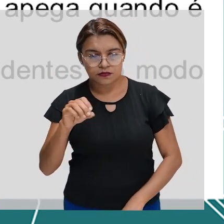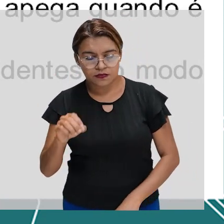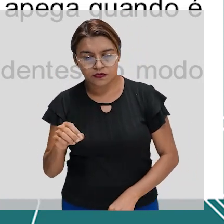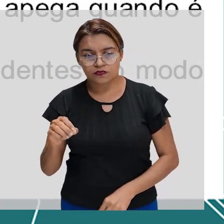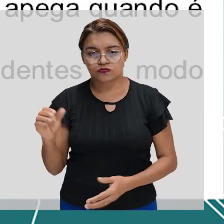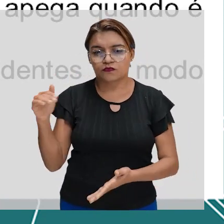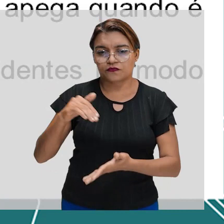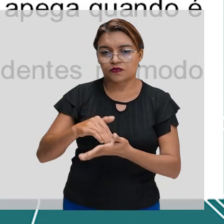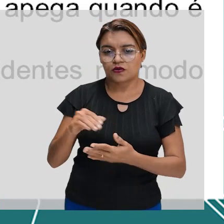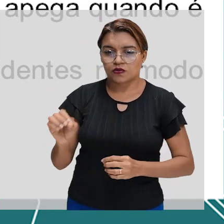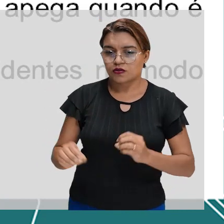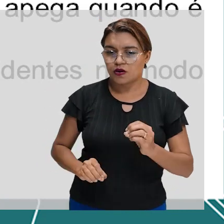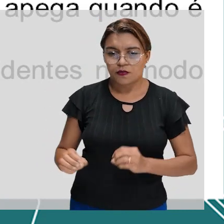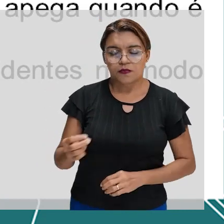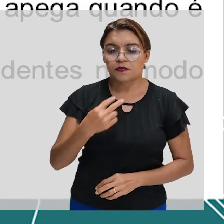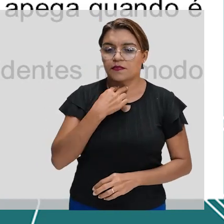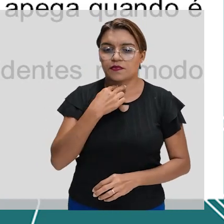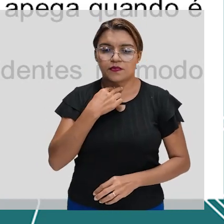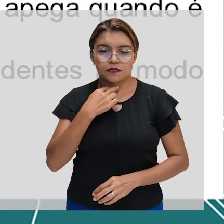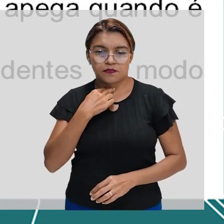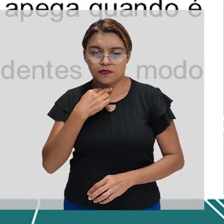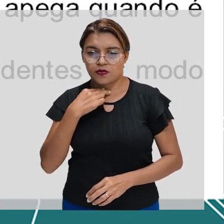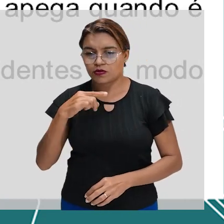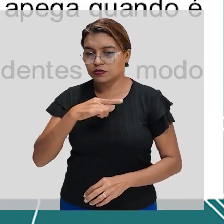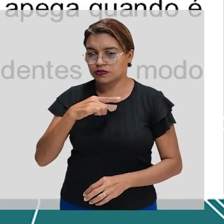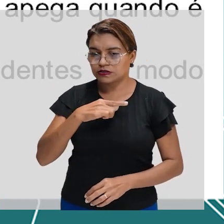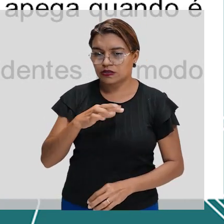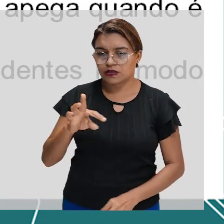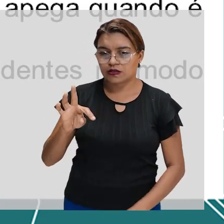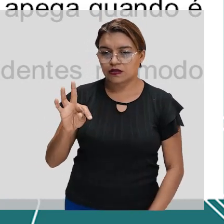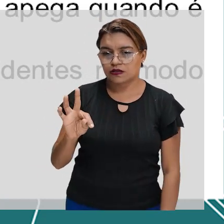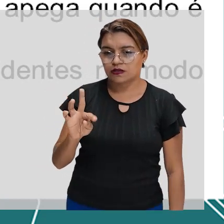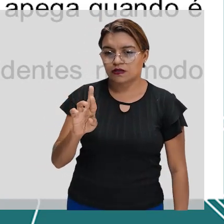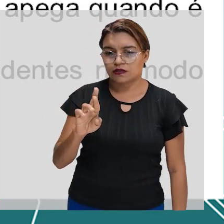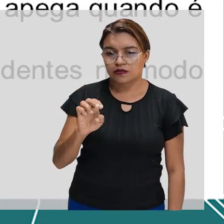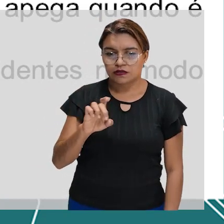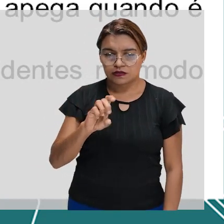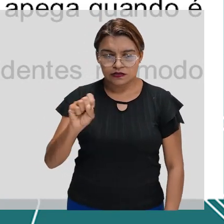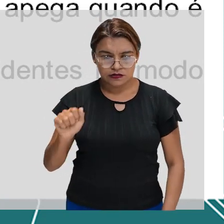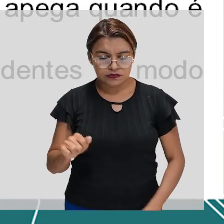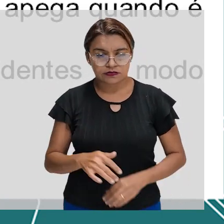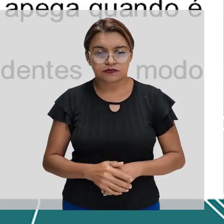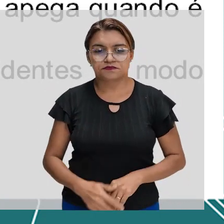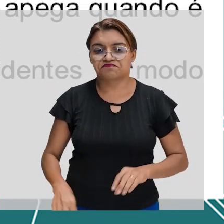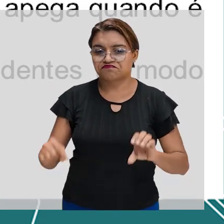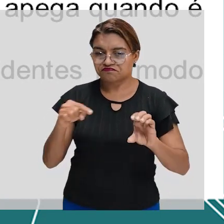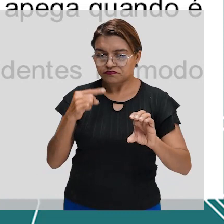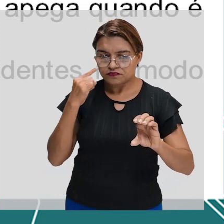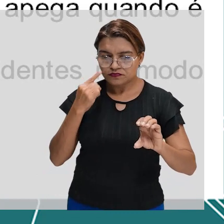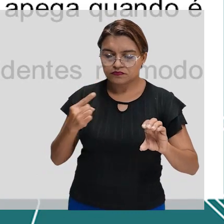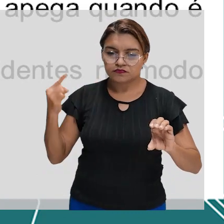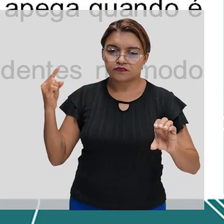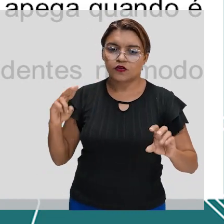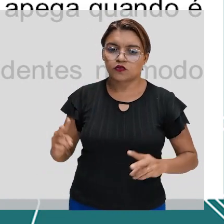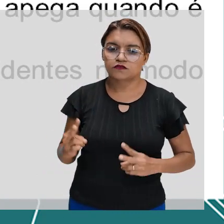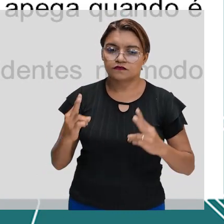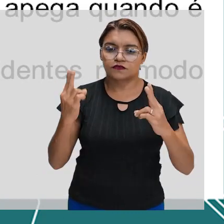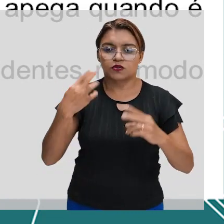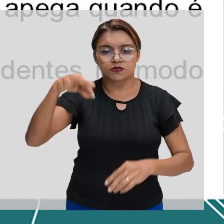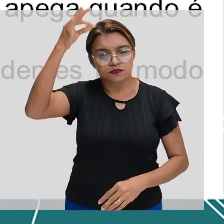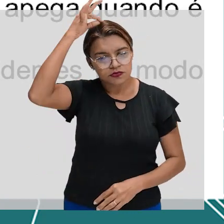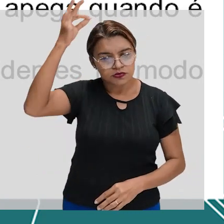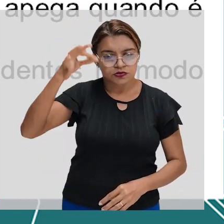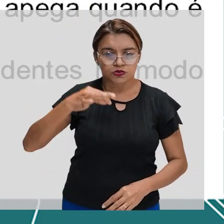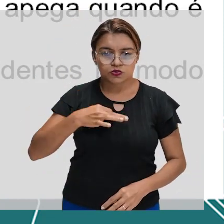obra quando não pode mais ter acesso à Teresa letra C os valores espirituais do cristianismo a que